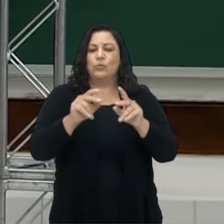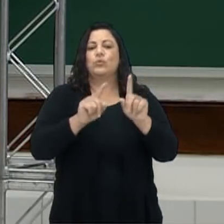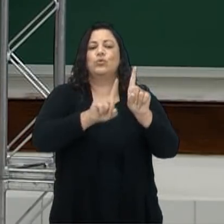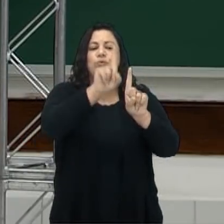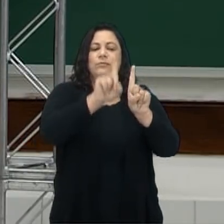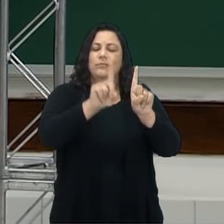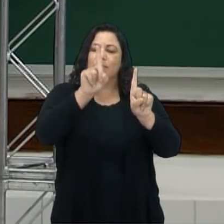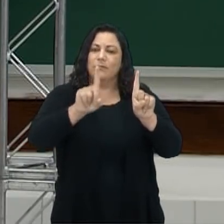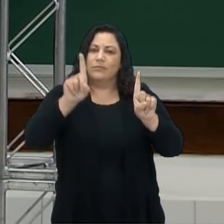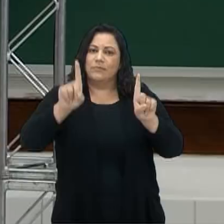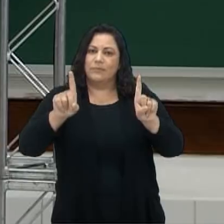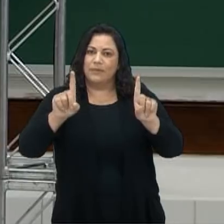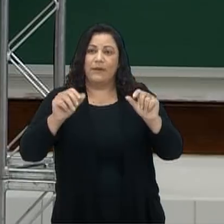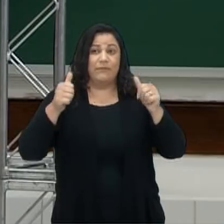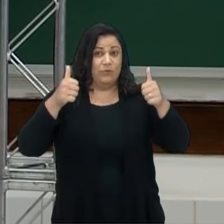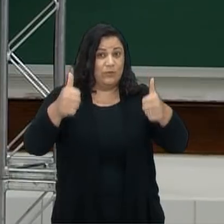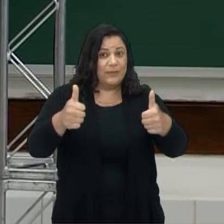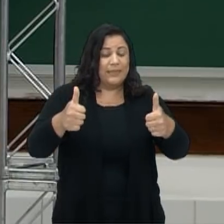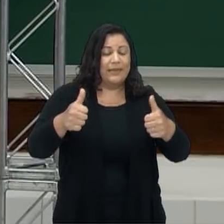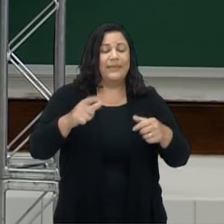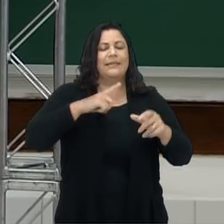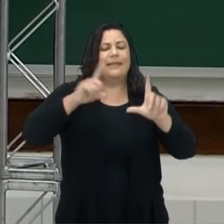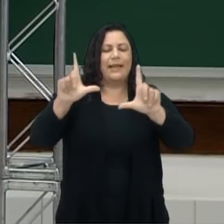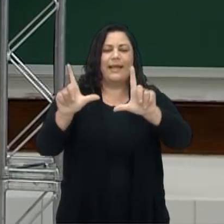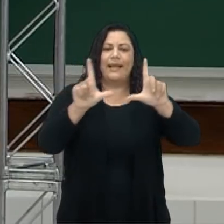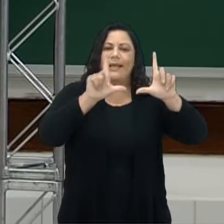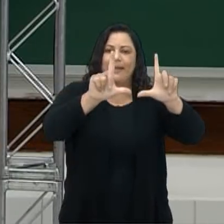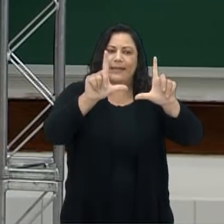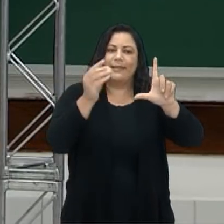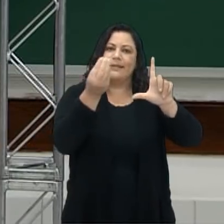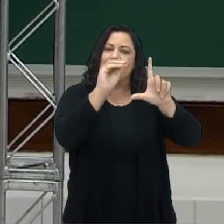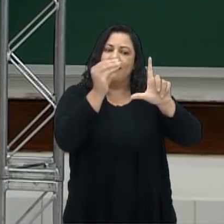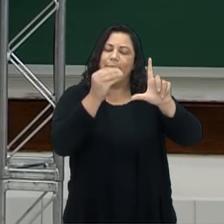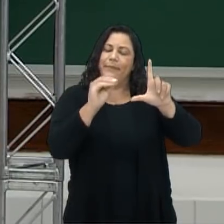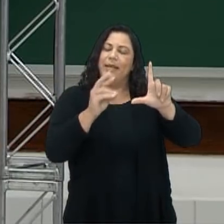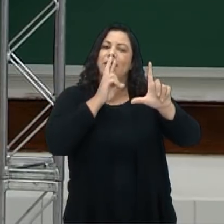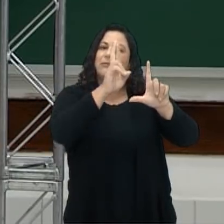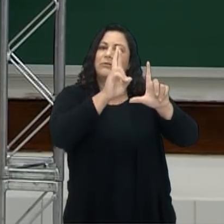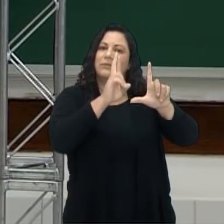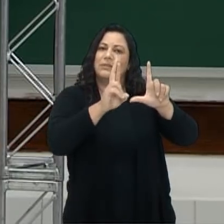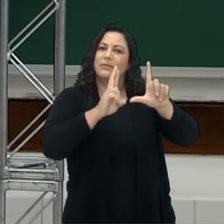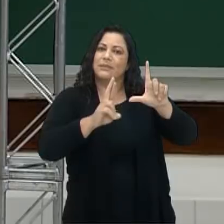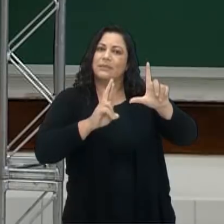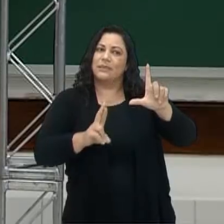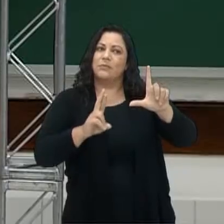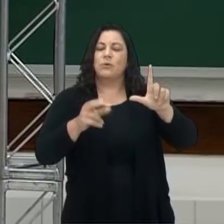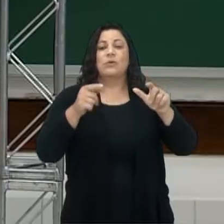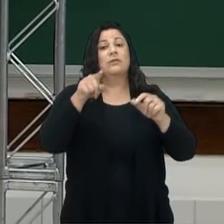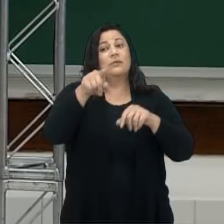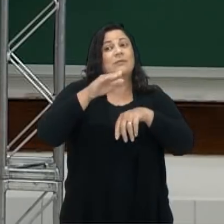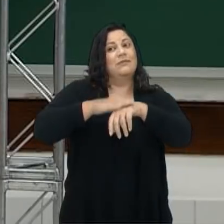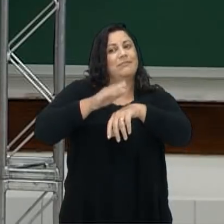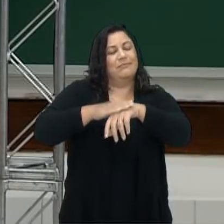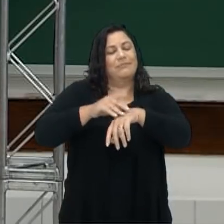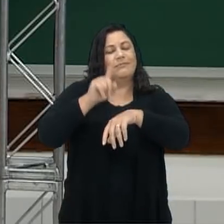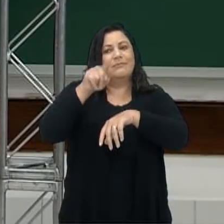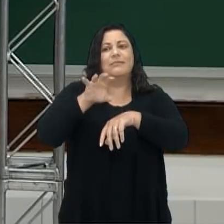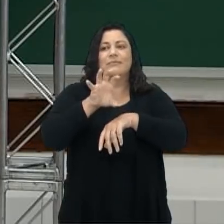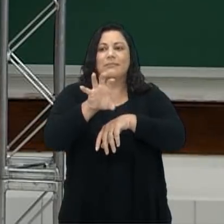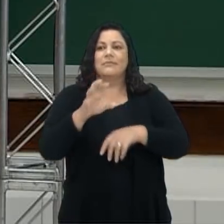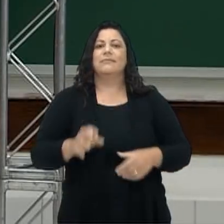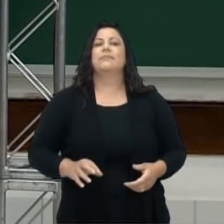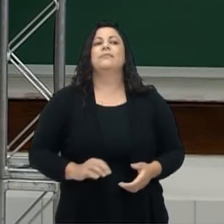deixei tudo certinho lá, explicadinho, tem a tabela, bonitinho, com todas as respostas dadas. Vocês vão fazer exatamente isso que nós fizemos